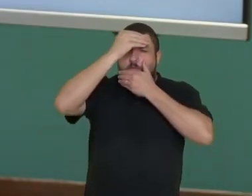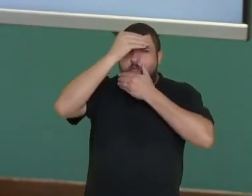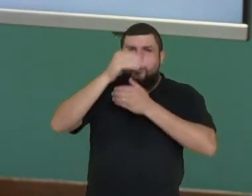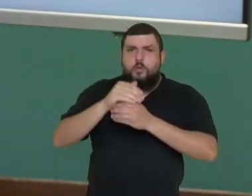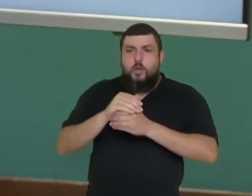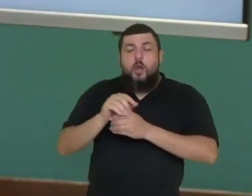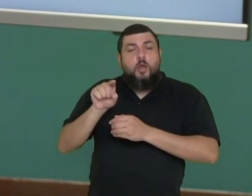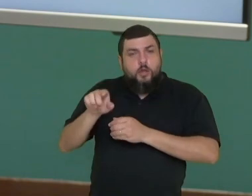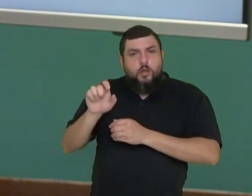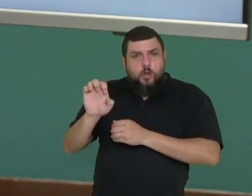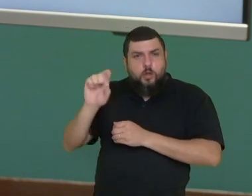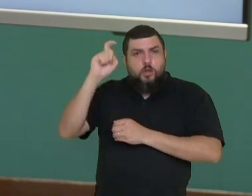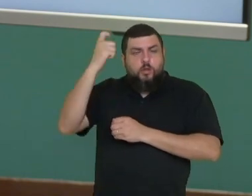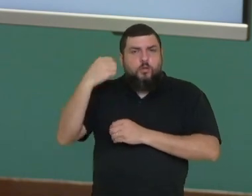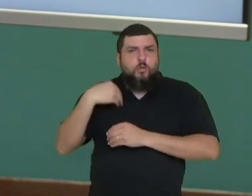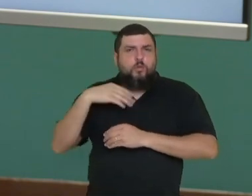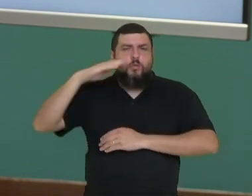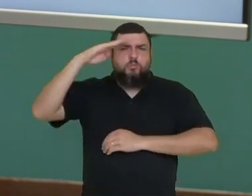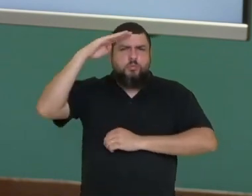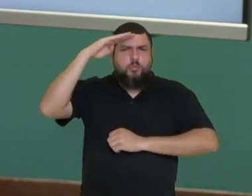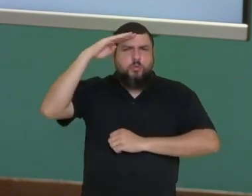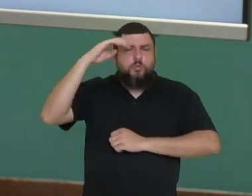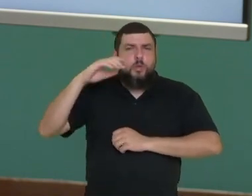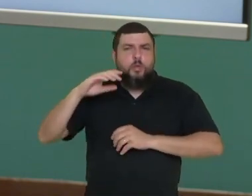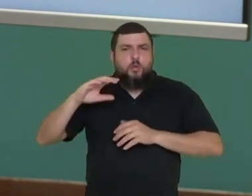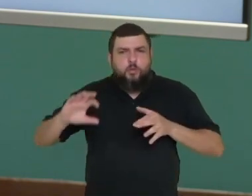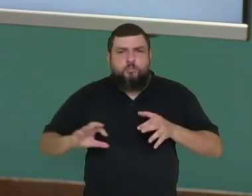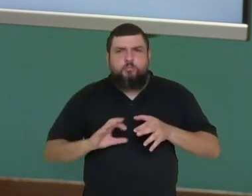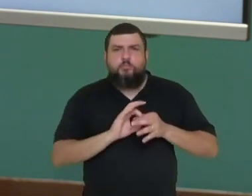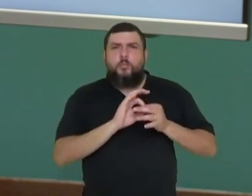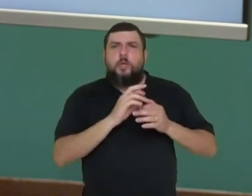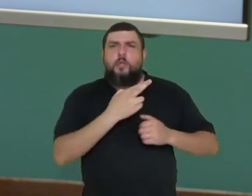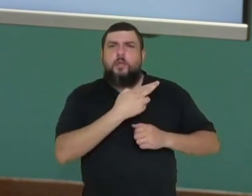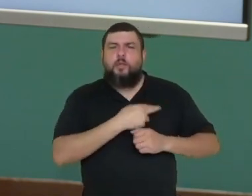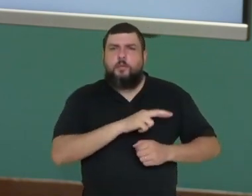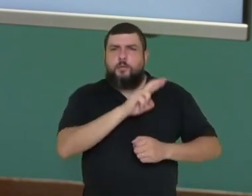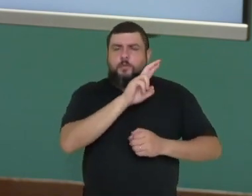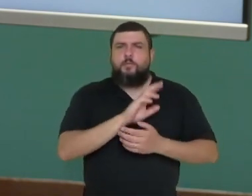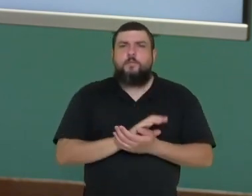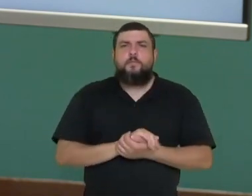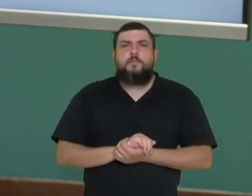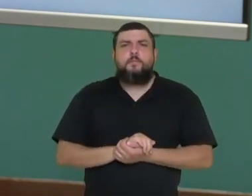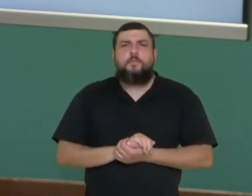generais, líderes locais, que se aproximaram, inclusive, né, junto com a liderança de Maomé.